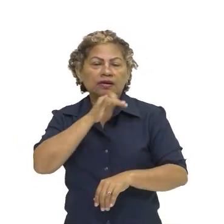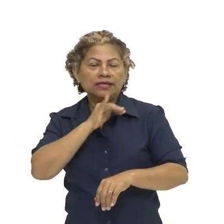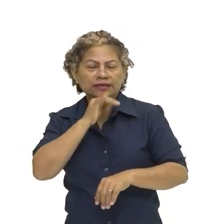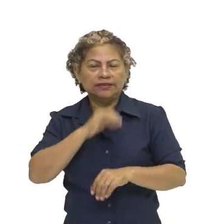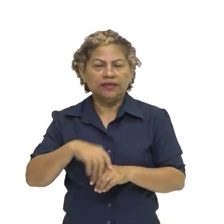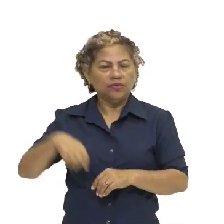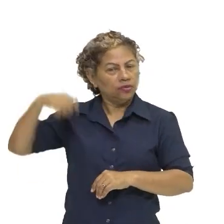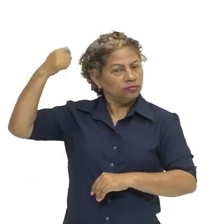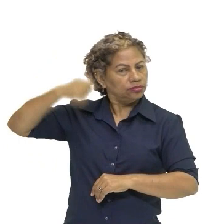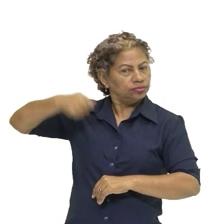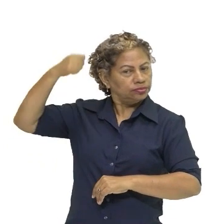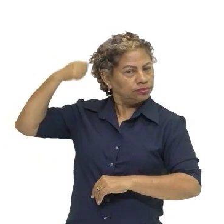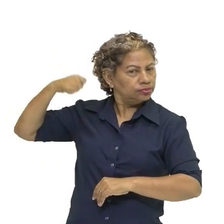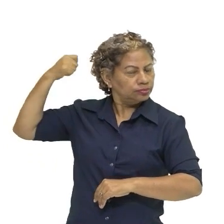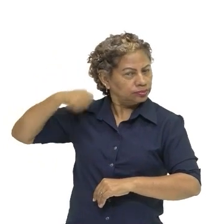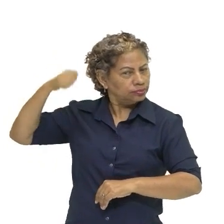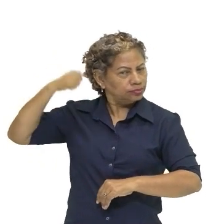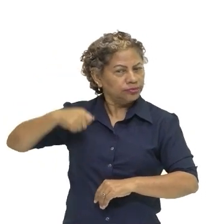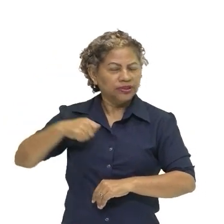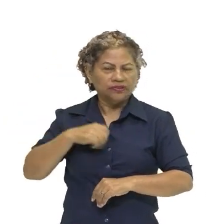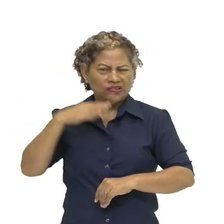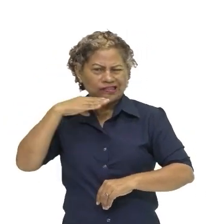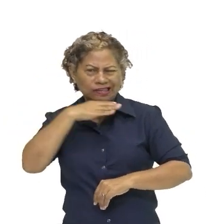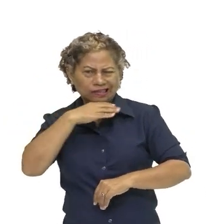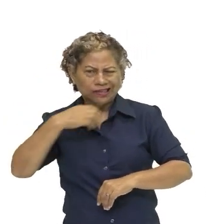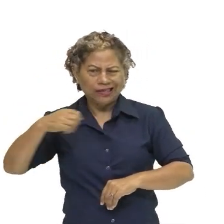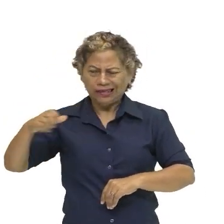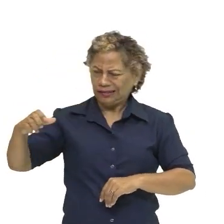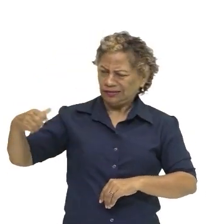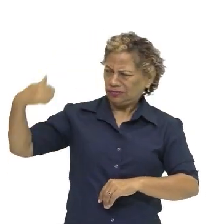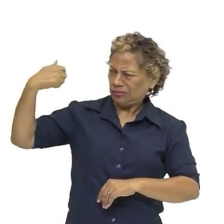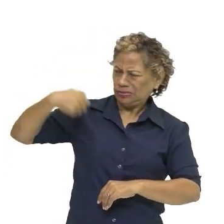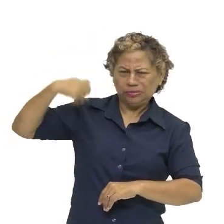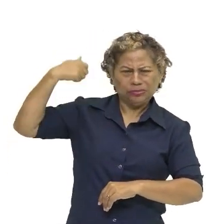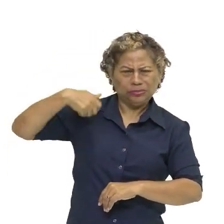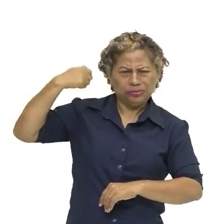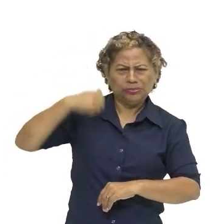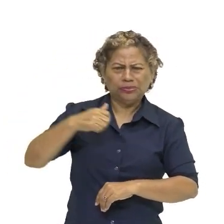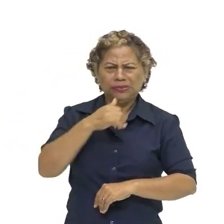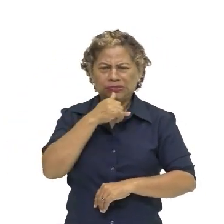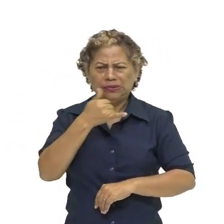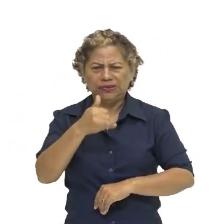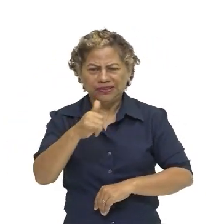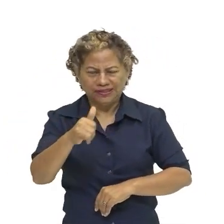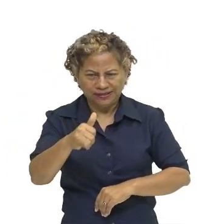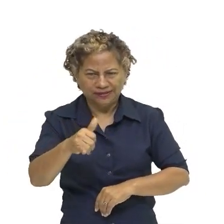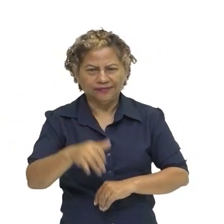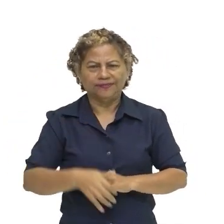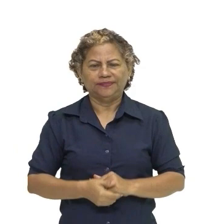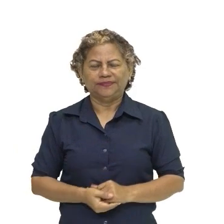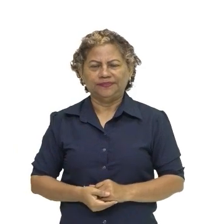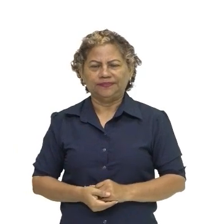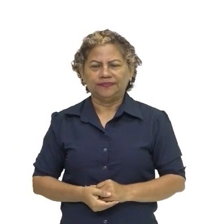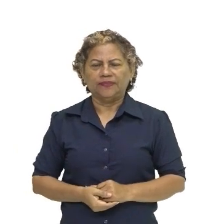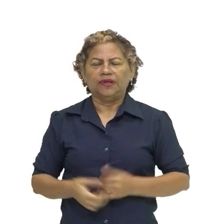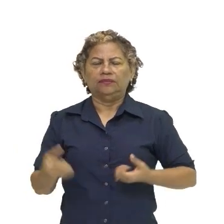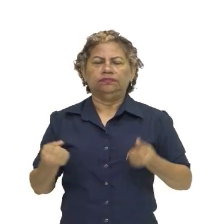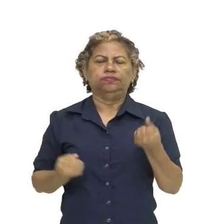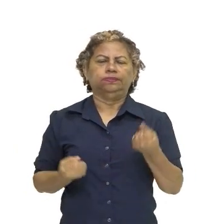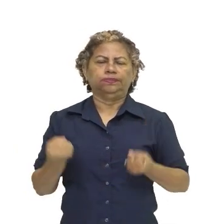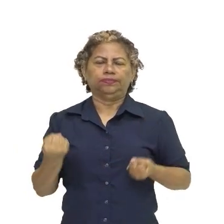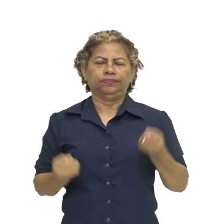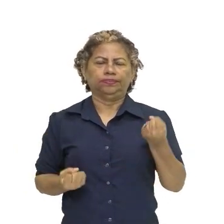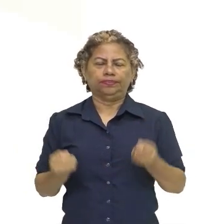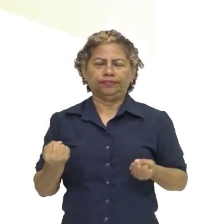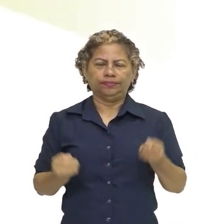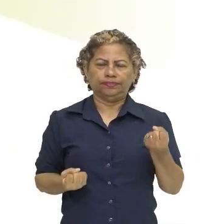um resistor que se aquece quando o aparelho é ligado à rede elétrica. Um automóvel em